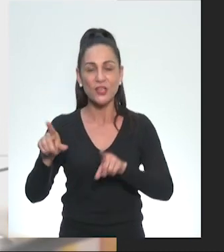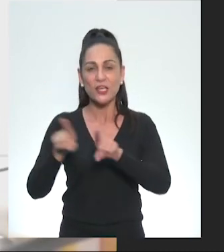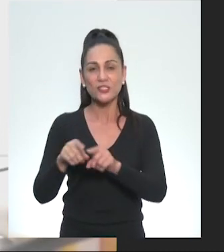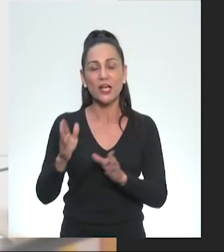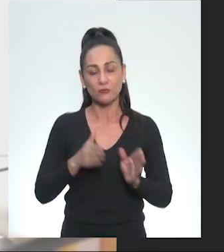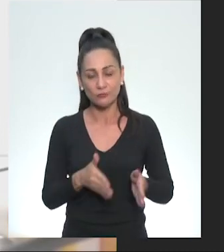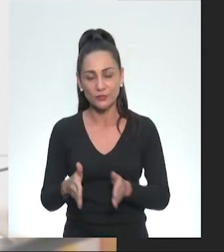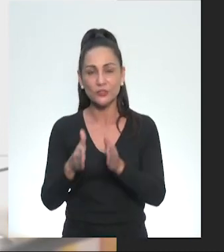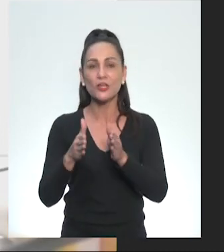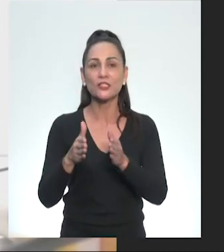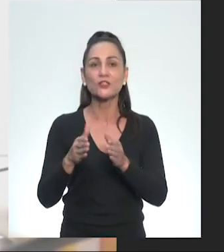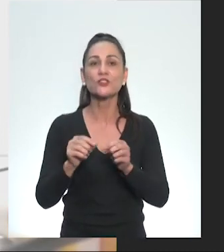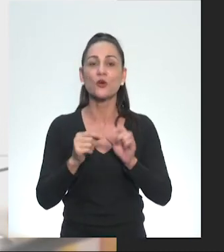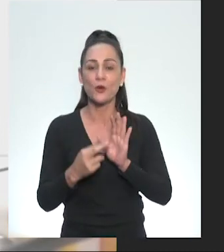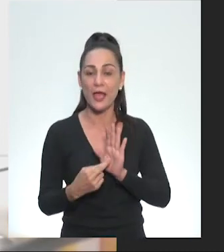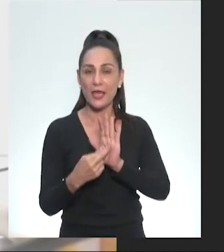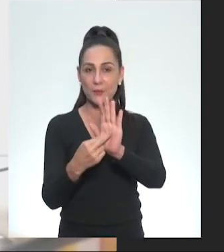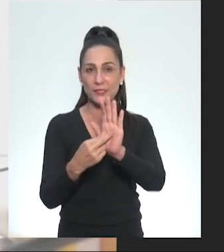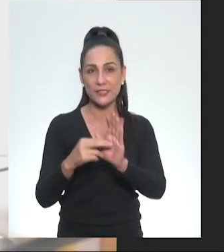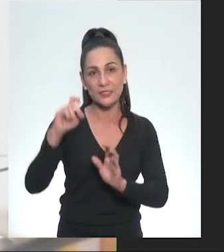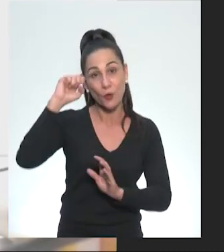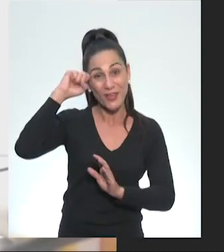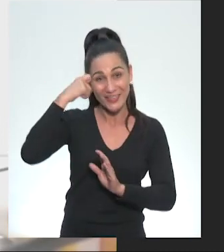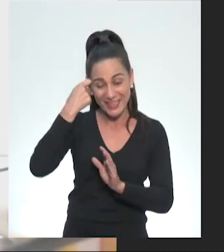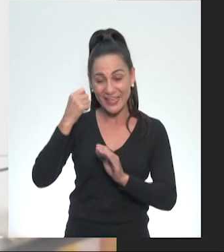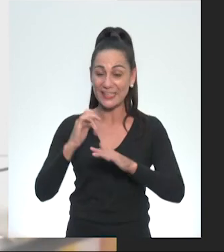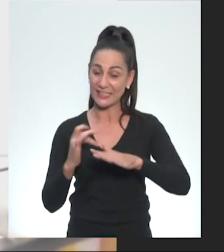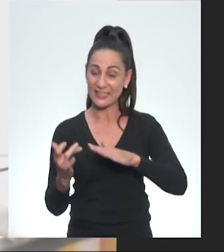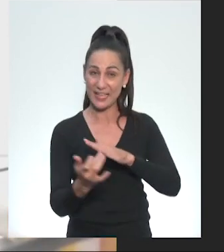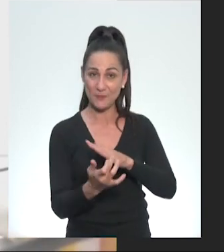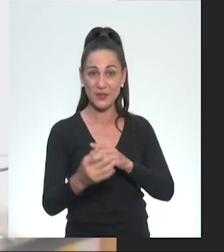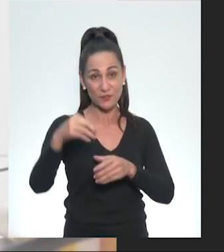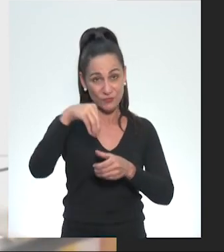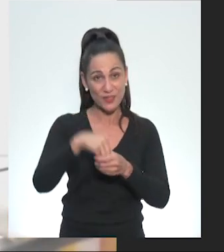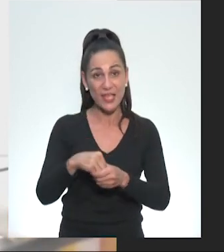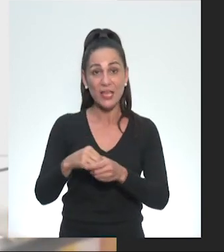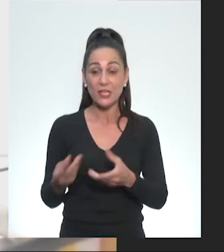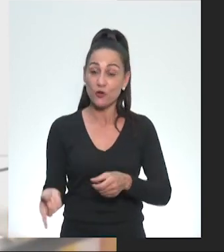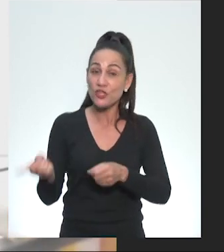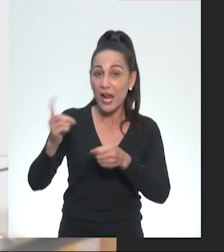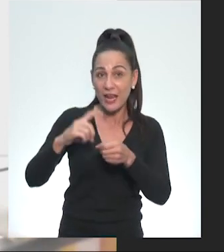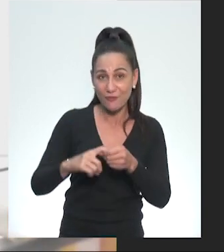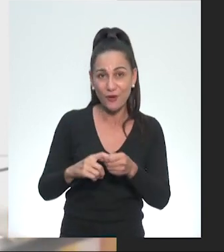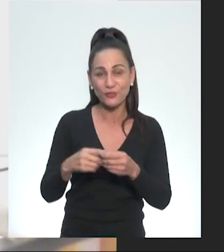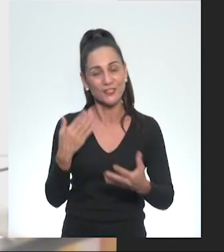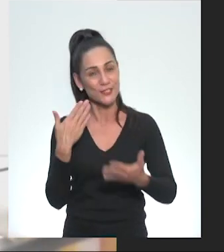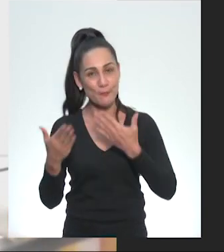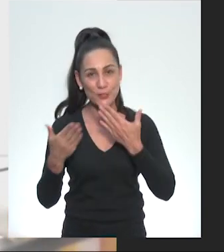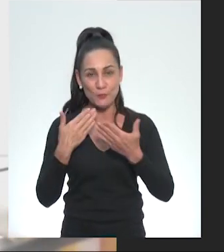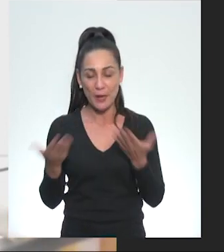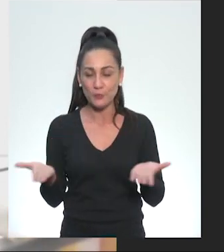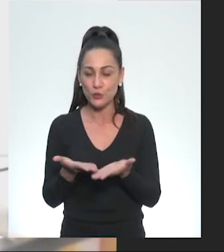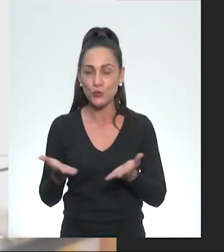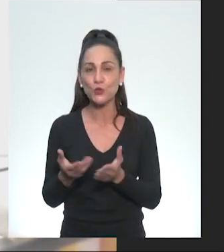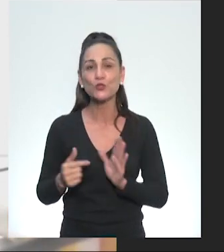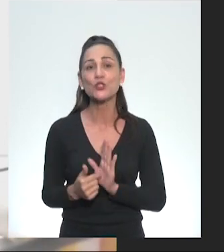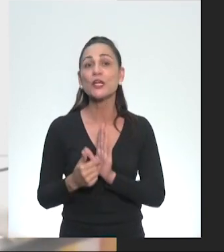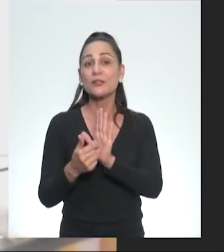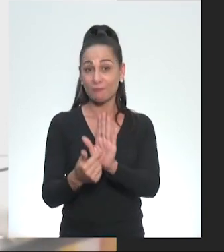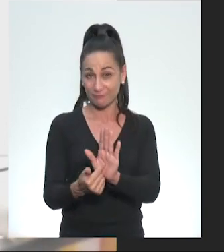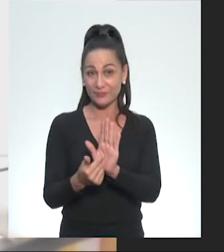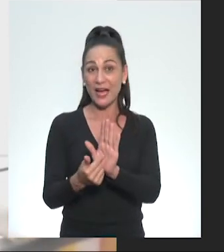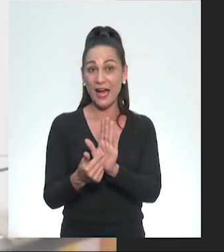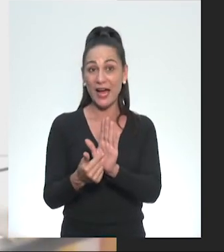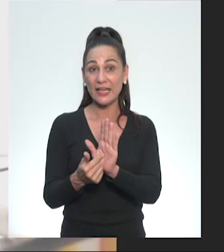na trilha sobre representação negra na mídia, e hoje ela volta nesse bate-papo de hoje, que está pautado